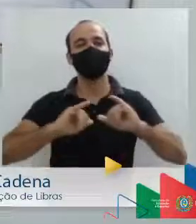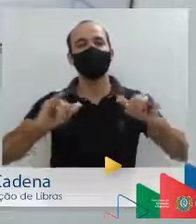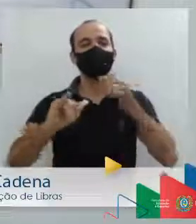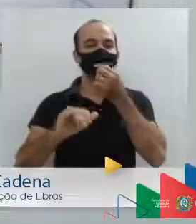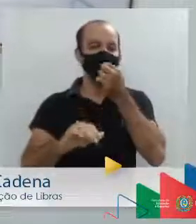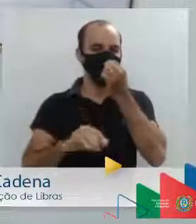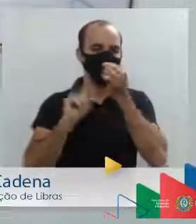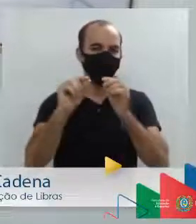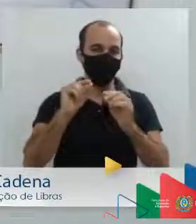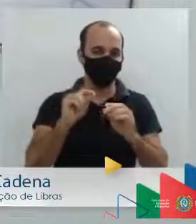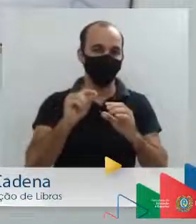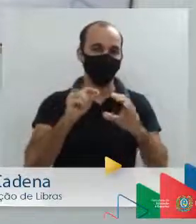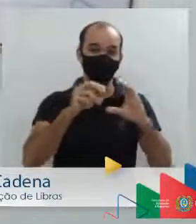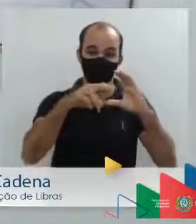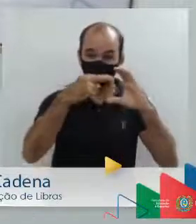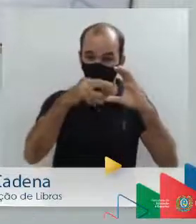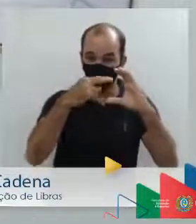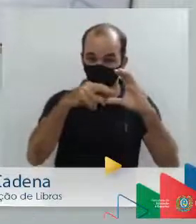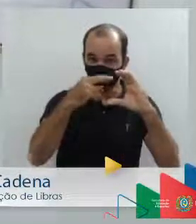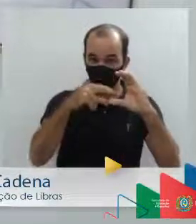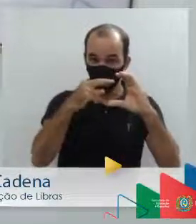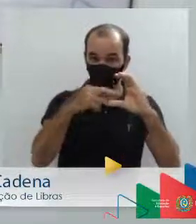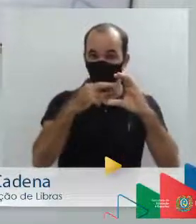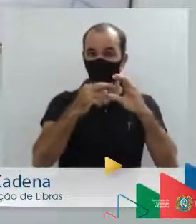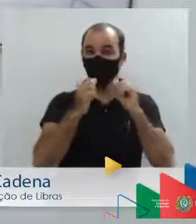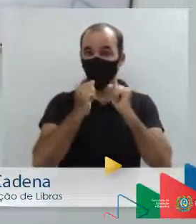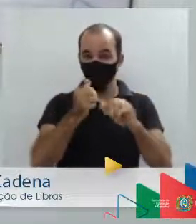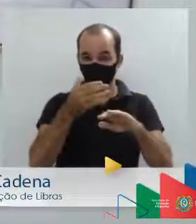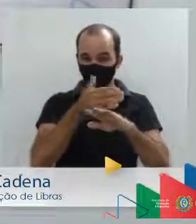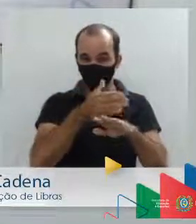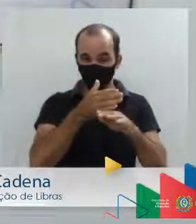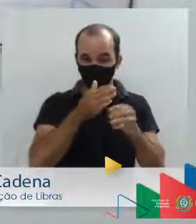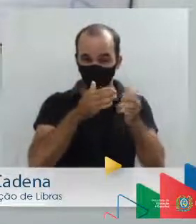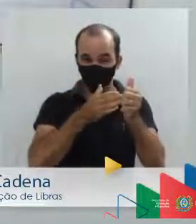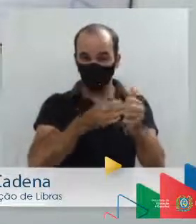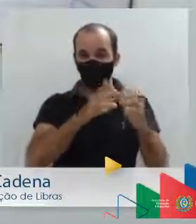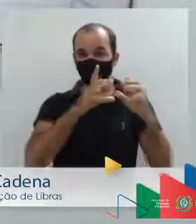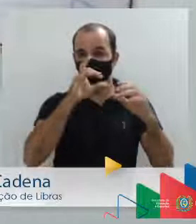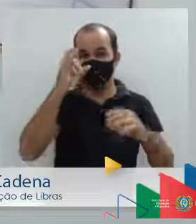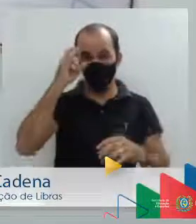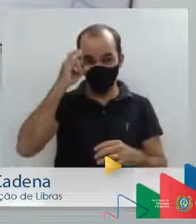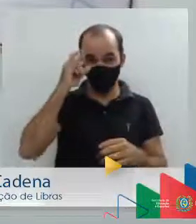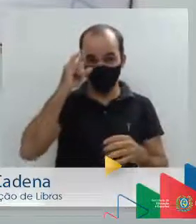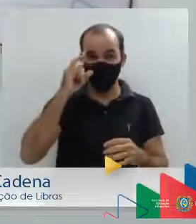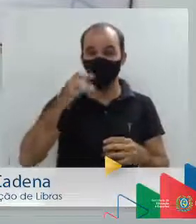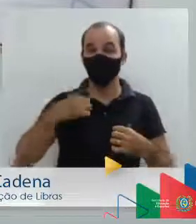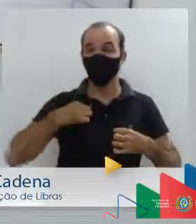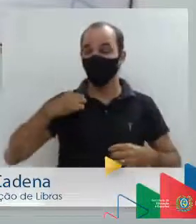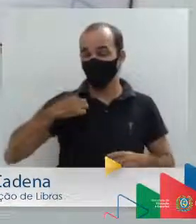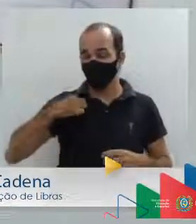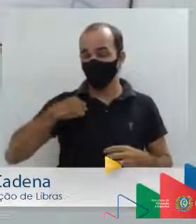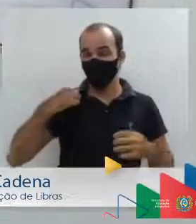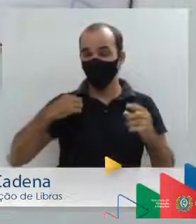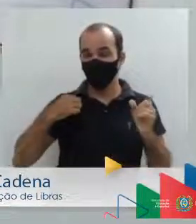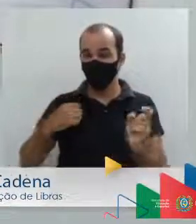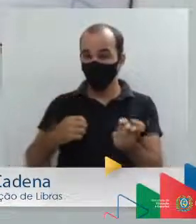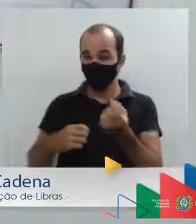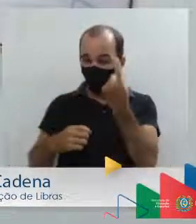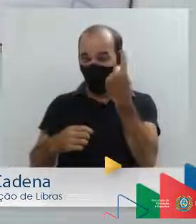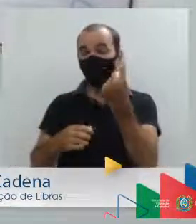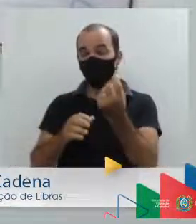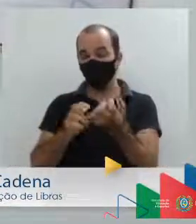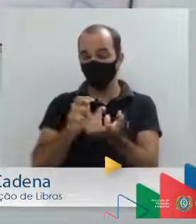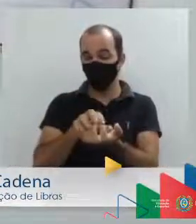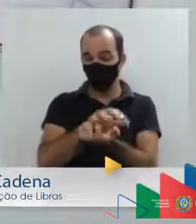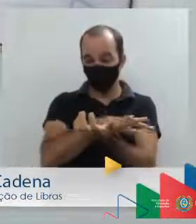Transmissão. Lembram da camisa que será sorteada? Uma camisa única na história da educação de Pernambuco, não só